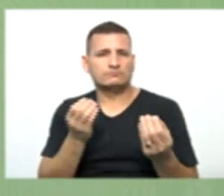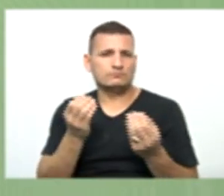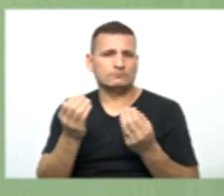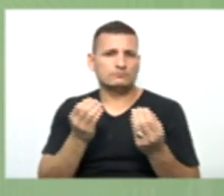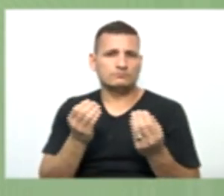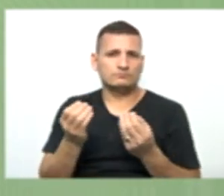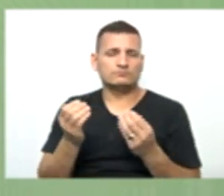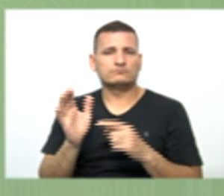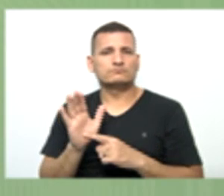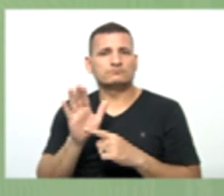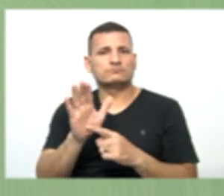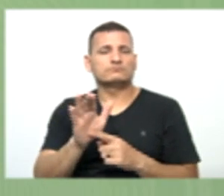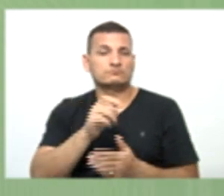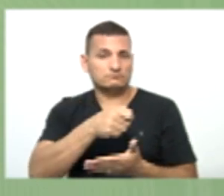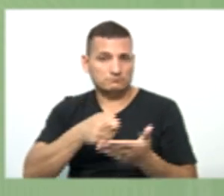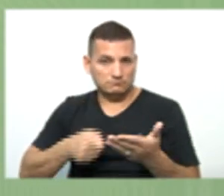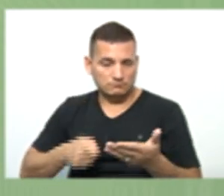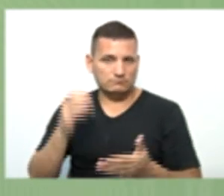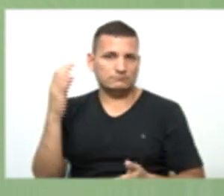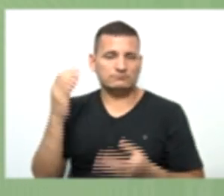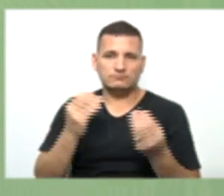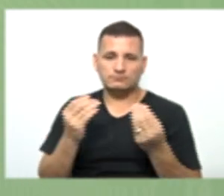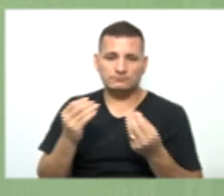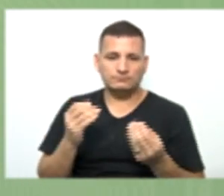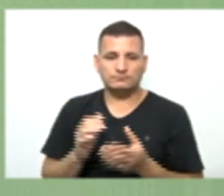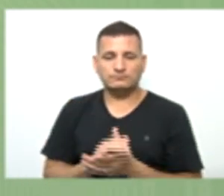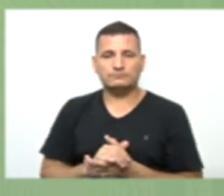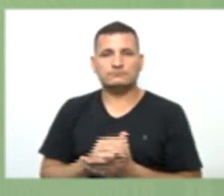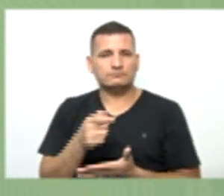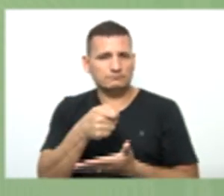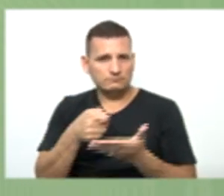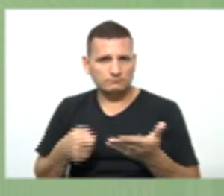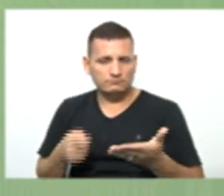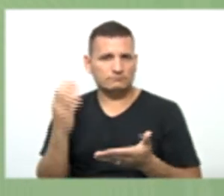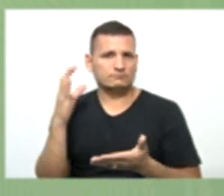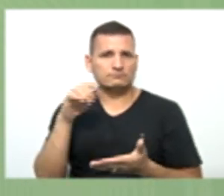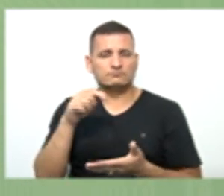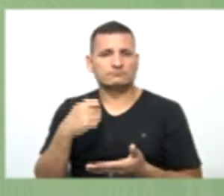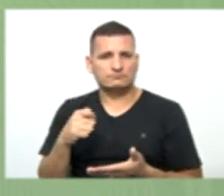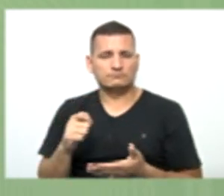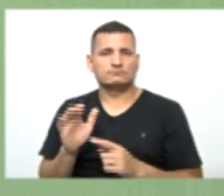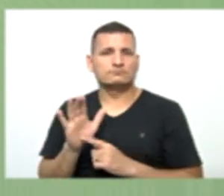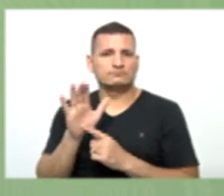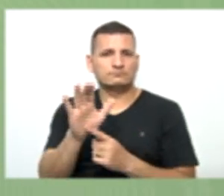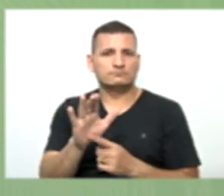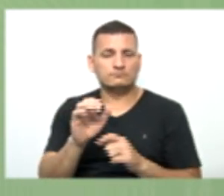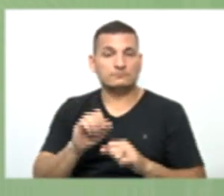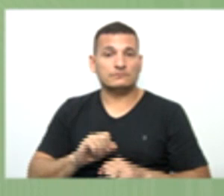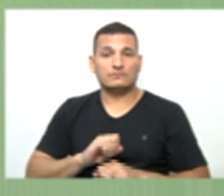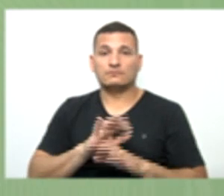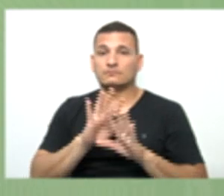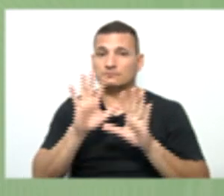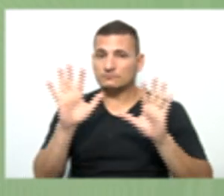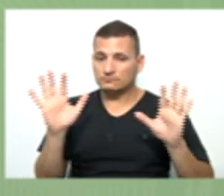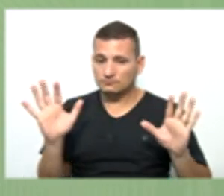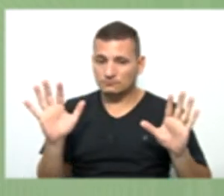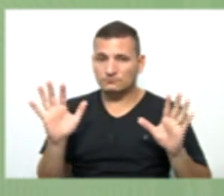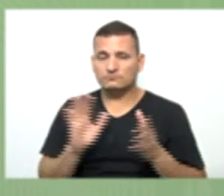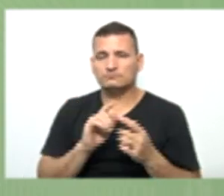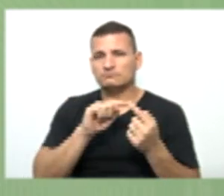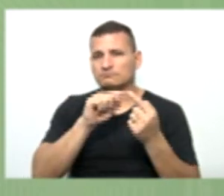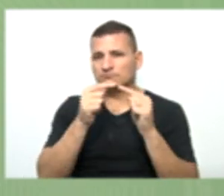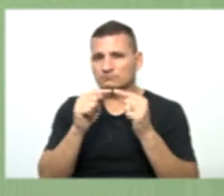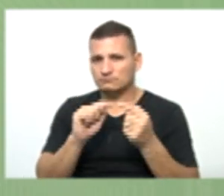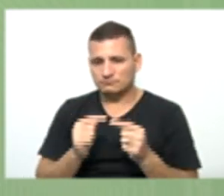apresentar o texto científico? Olha só, o texto científico ele deve se apresentar com clareza,